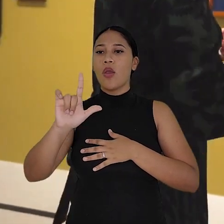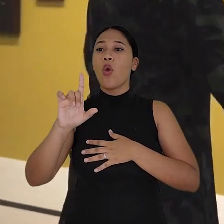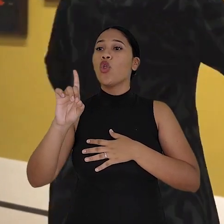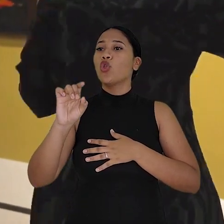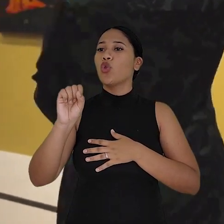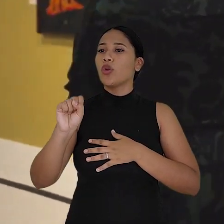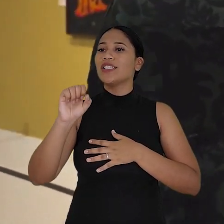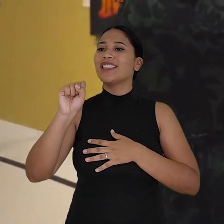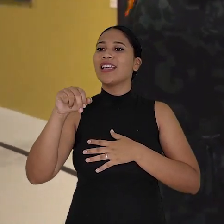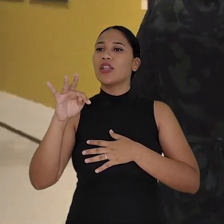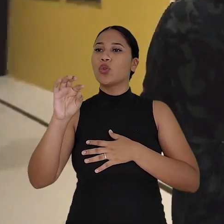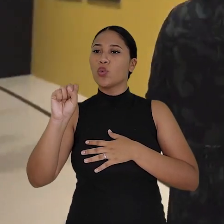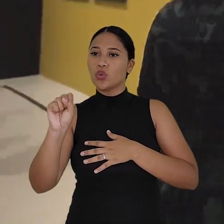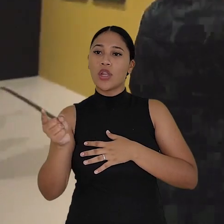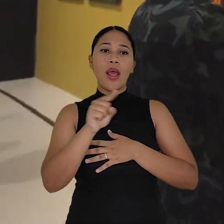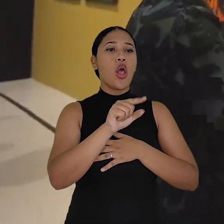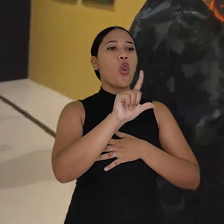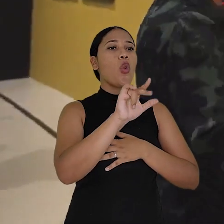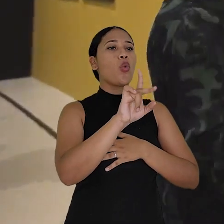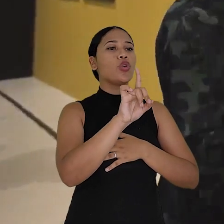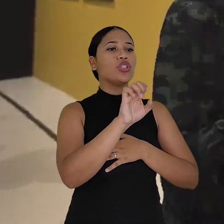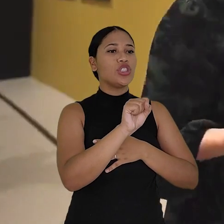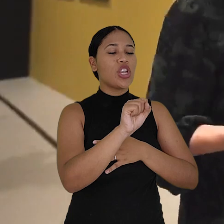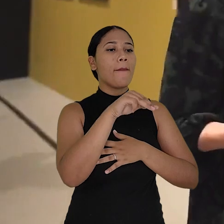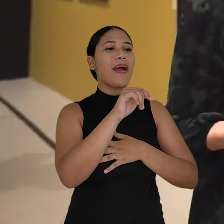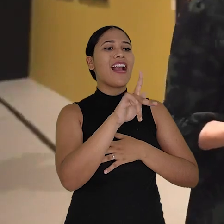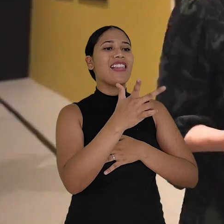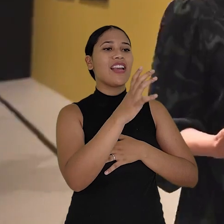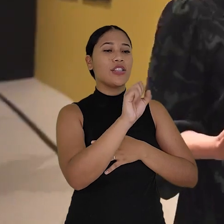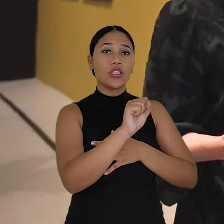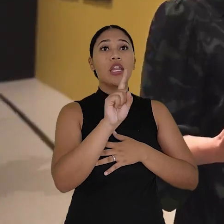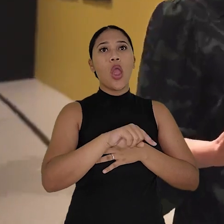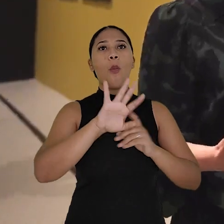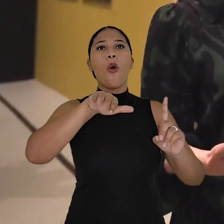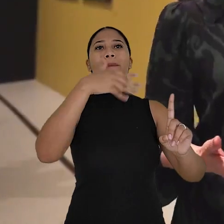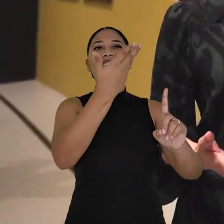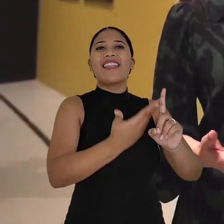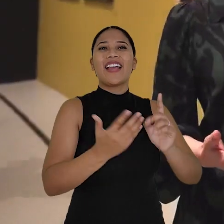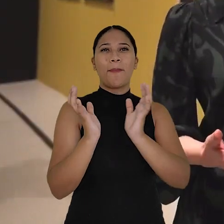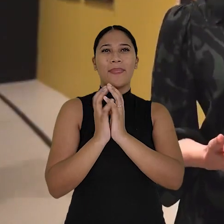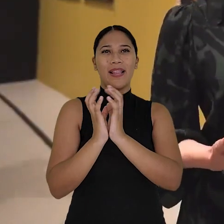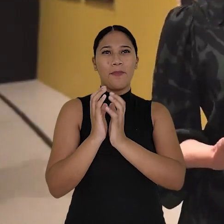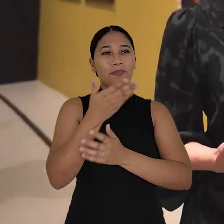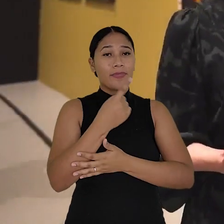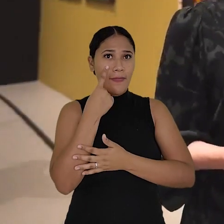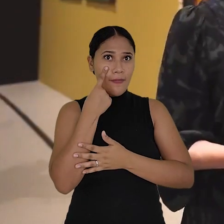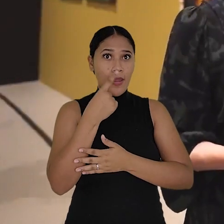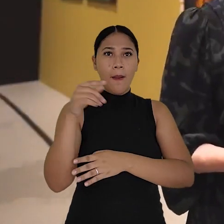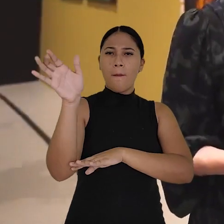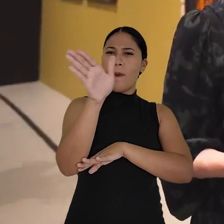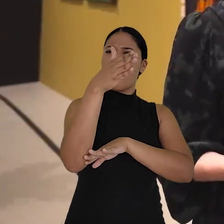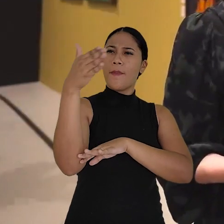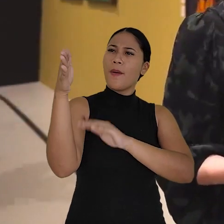Santos, aqui a gente tem a Lourdes Magalhães, que ela faz uma homenagem a Pernambuco. Vocês estão vendo aqui